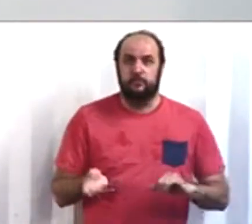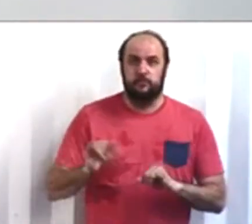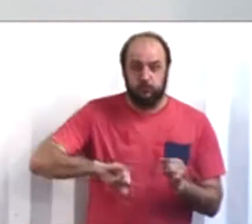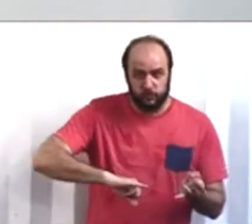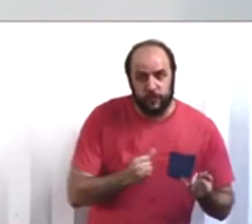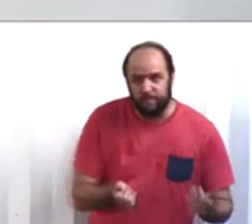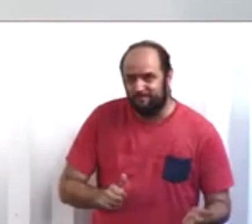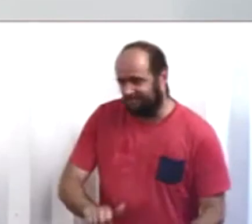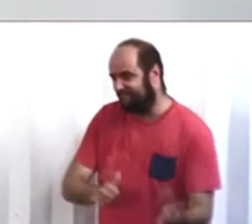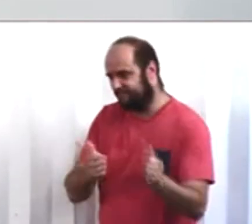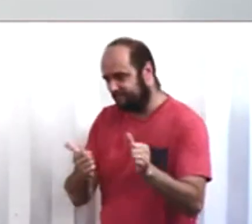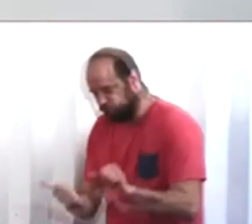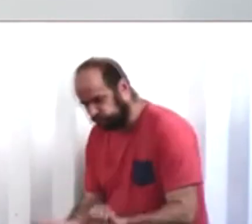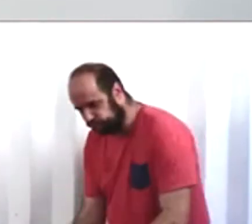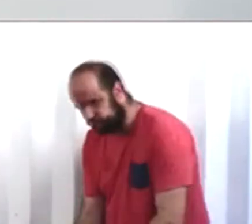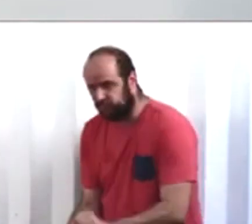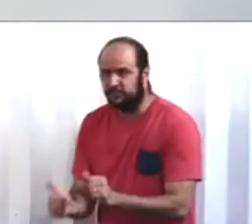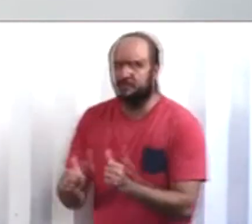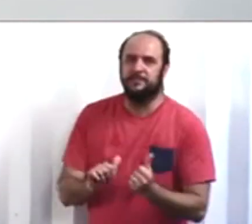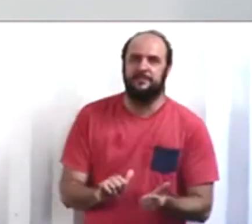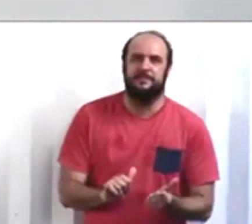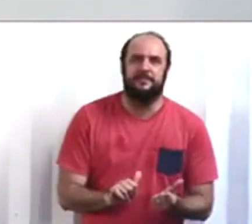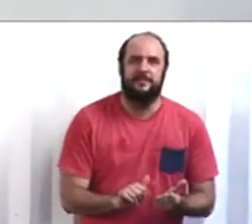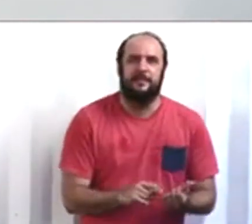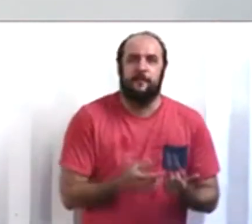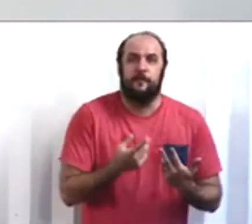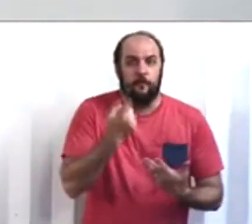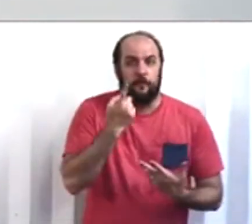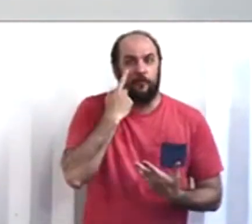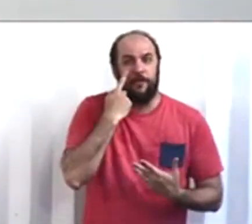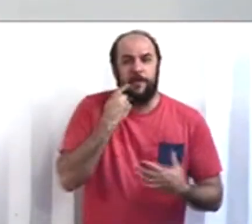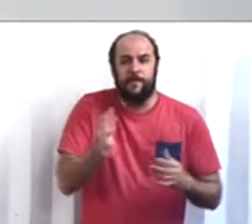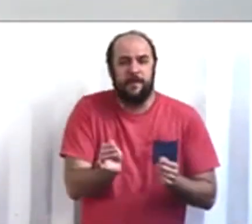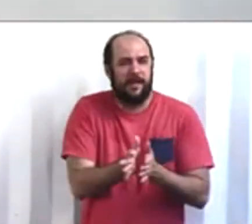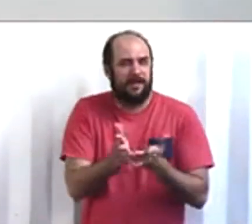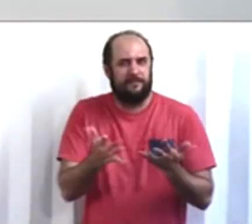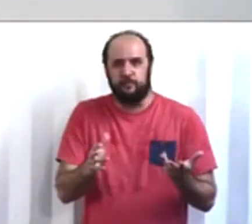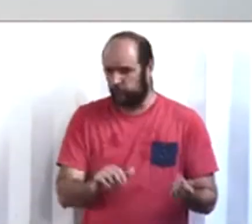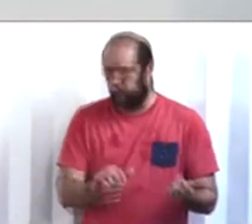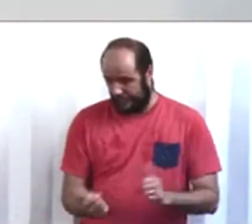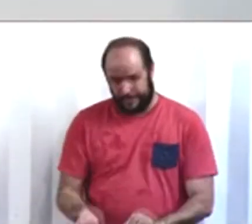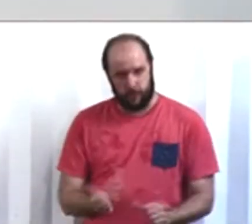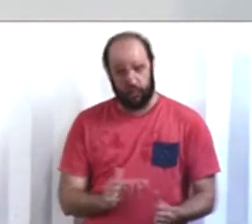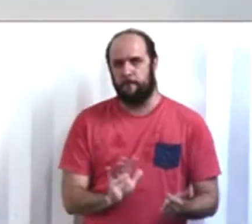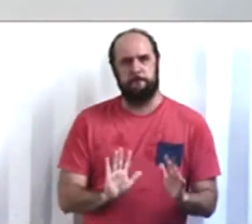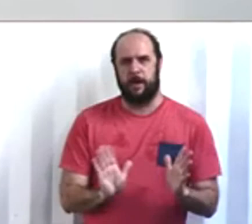de Deus, vem uma das coisas mais maravilhosas. Não foi o rio que batizou,